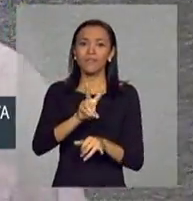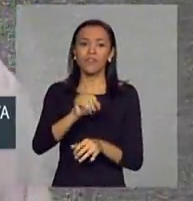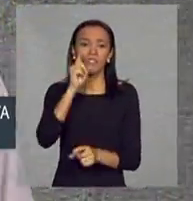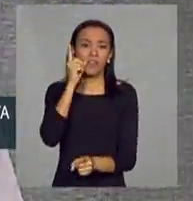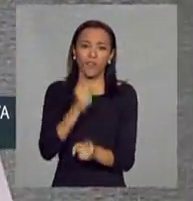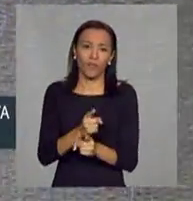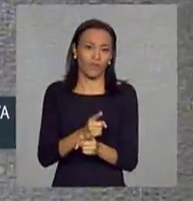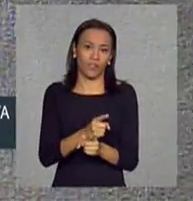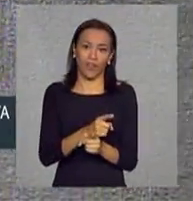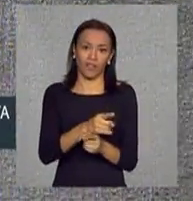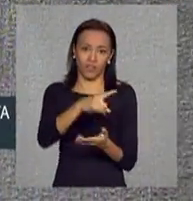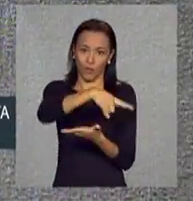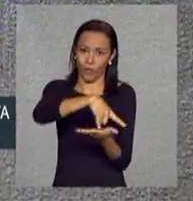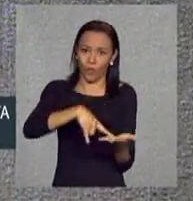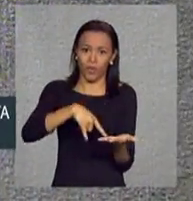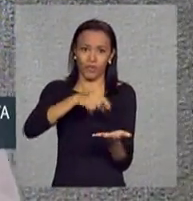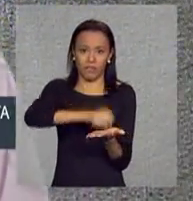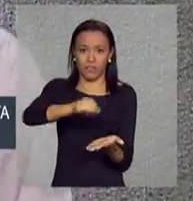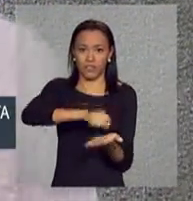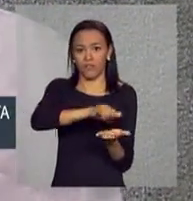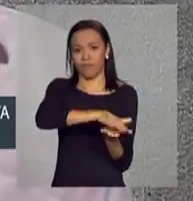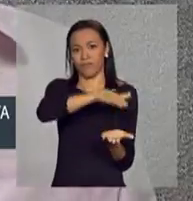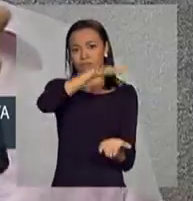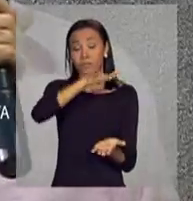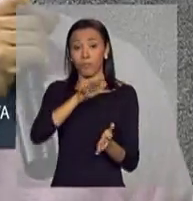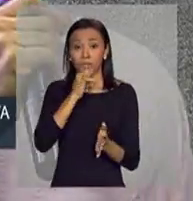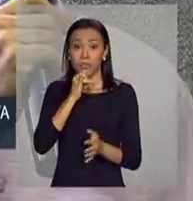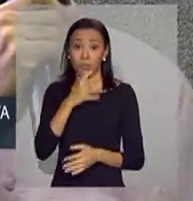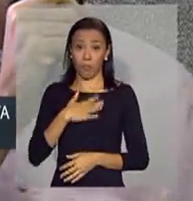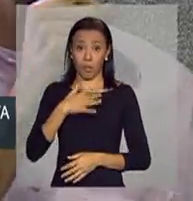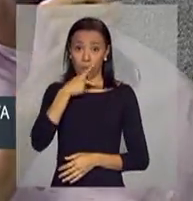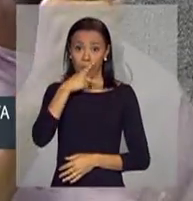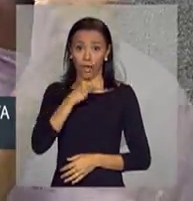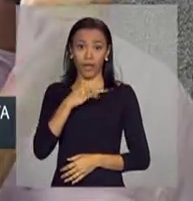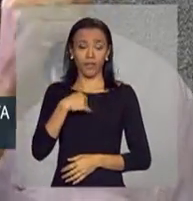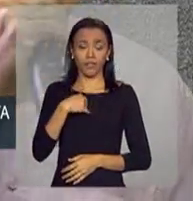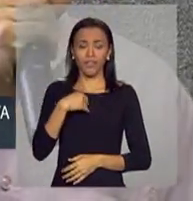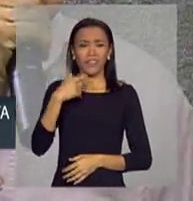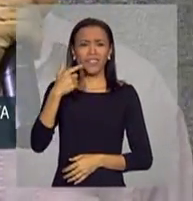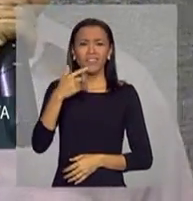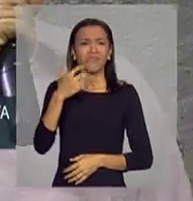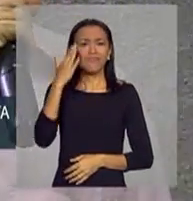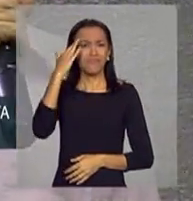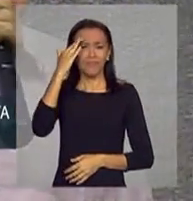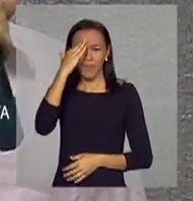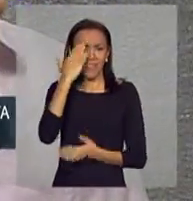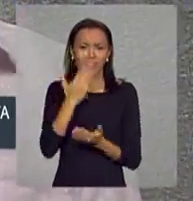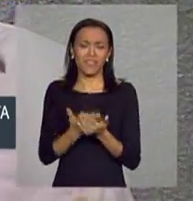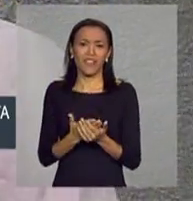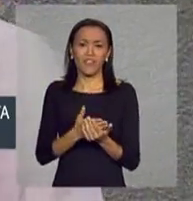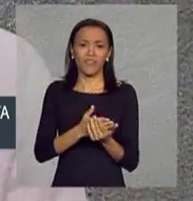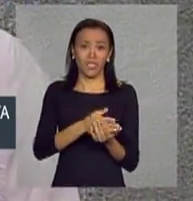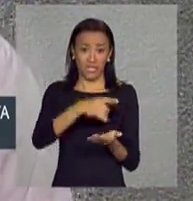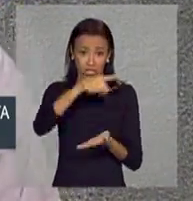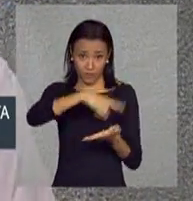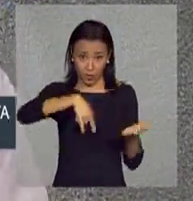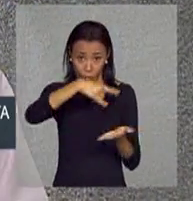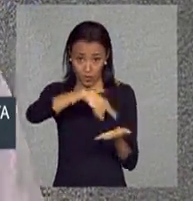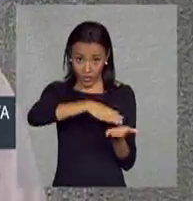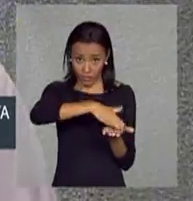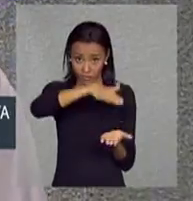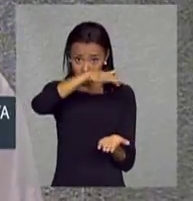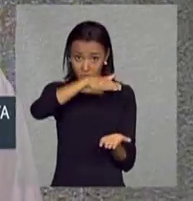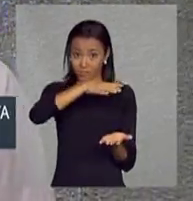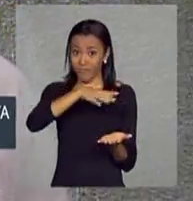em arquivos, até porque a gente sabe, meu pai não tinha praticamente esperança nenhuma em arquivos, porque sabia que aqueles cruciais